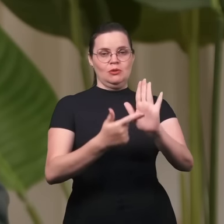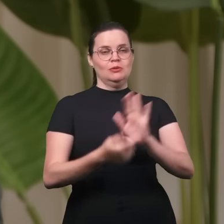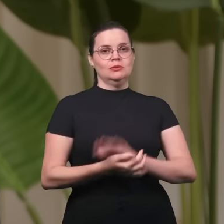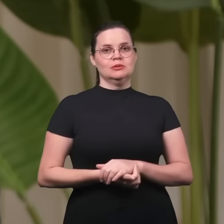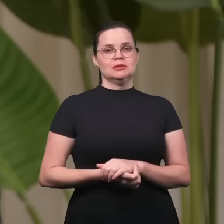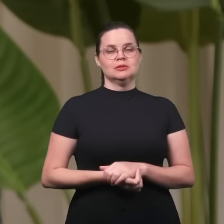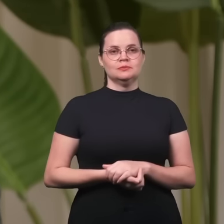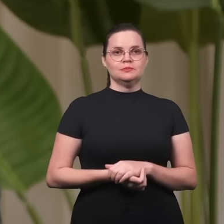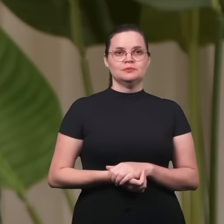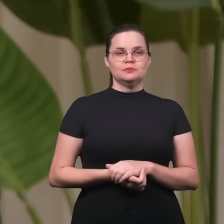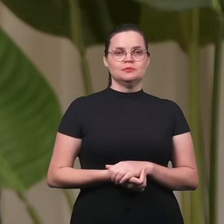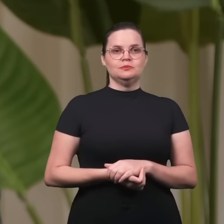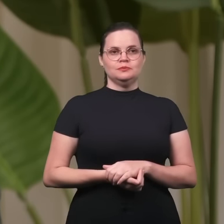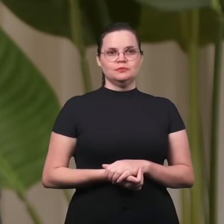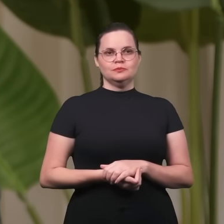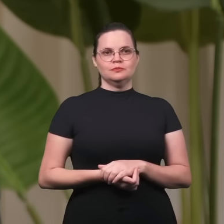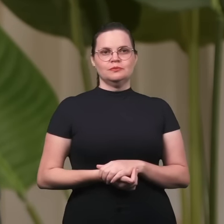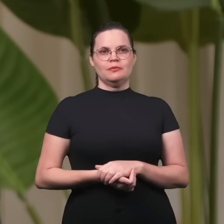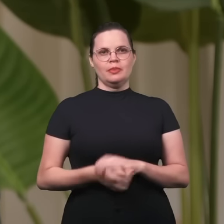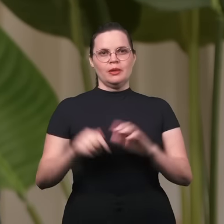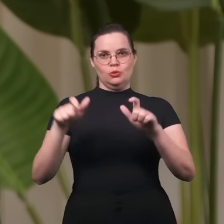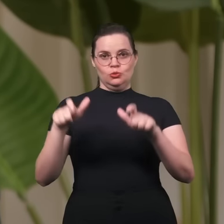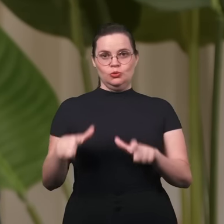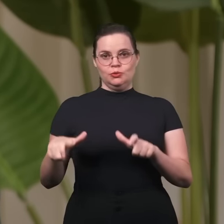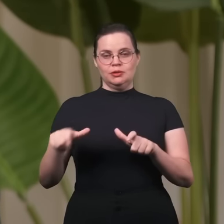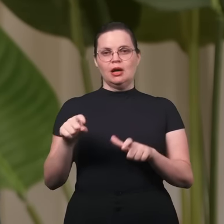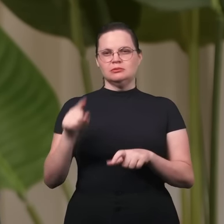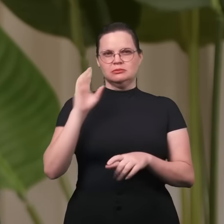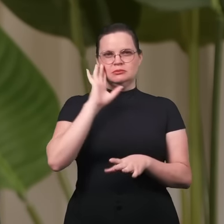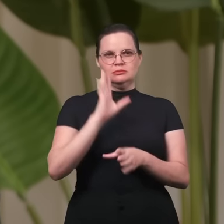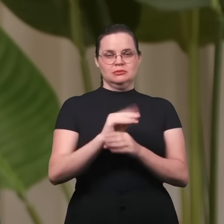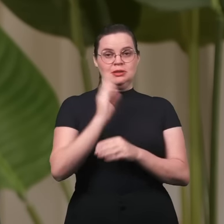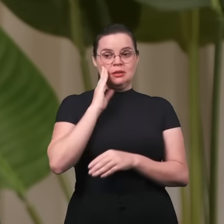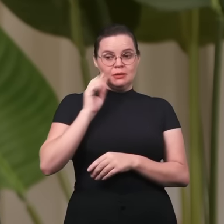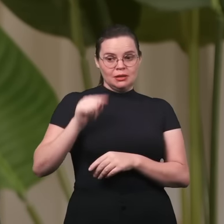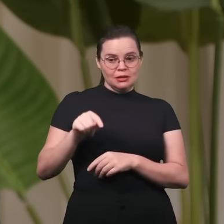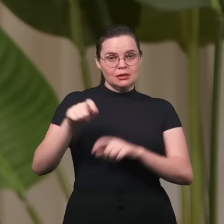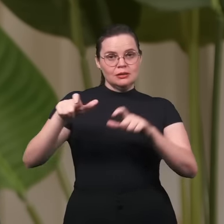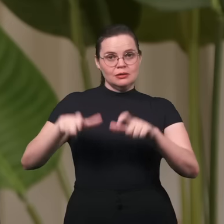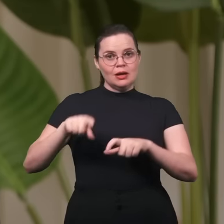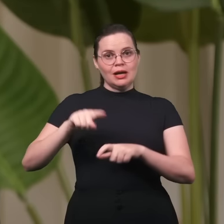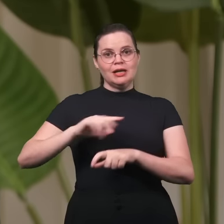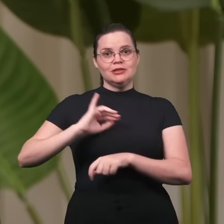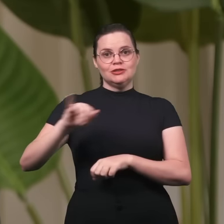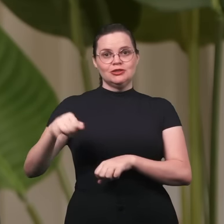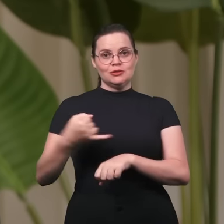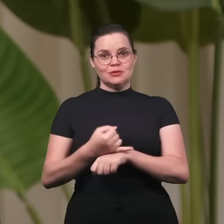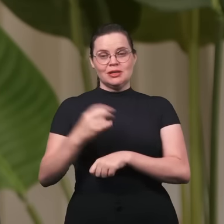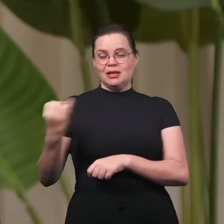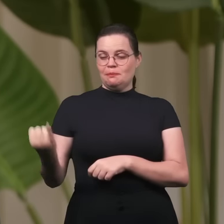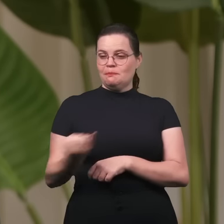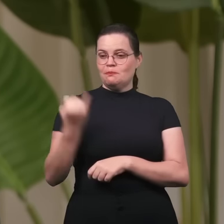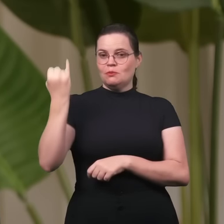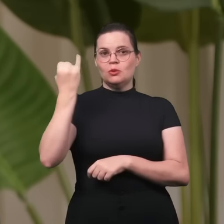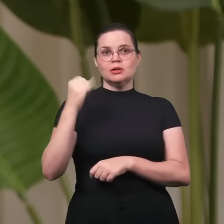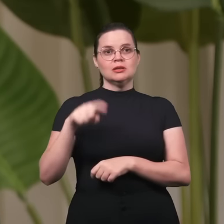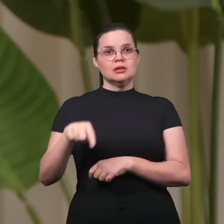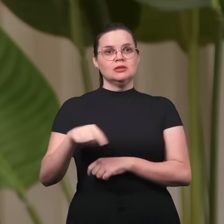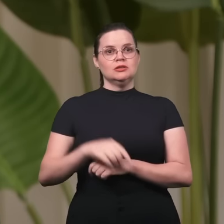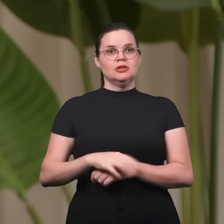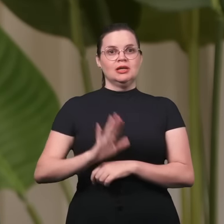lugar onde você sabia que Jerusalém é tão importante, queridos, que já